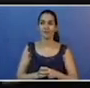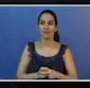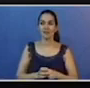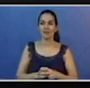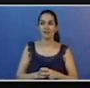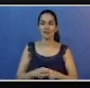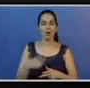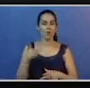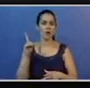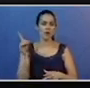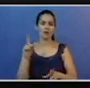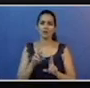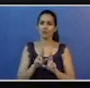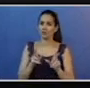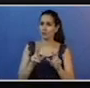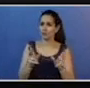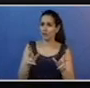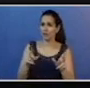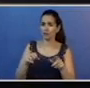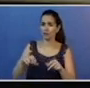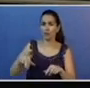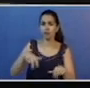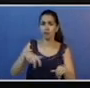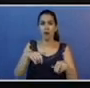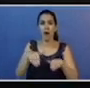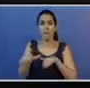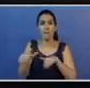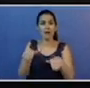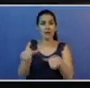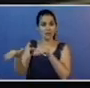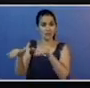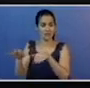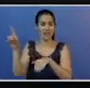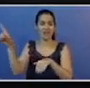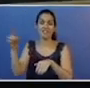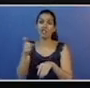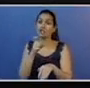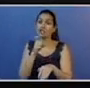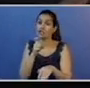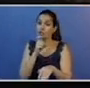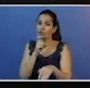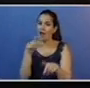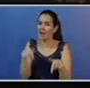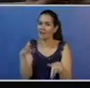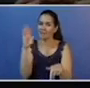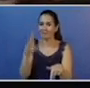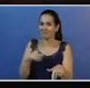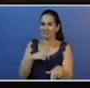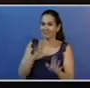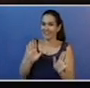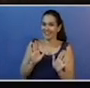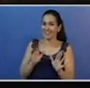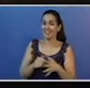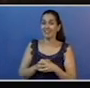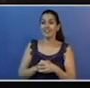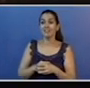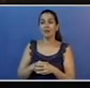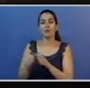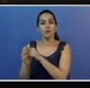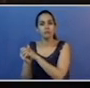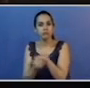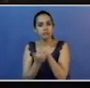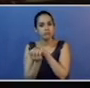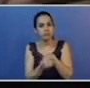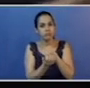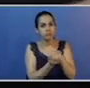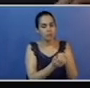inline, né? Que é o hóquei sobre patins com rodinhas. Aqui é o hóquei sobre o gelo, nessa imagem. E nós vemos os atletas com um taco e tentando rebater o